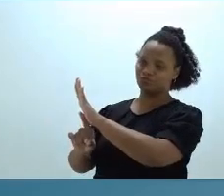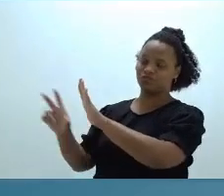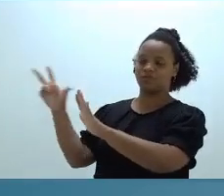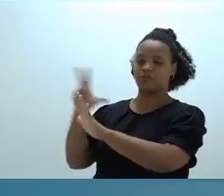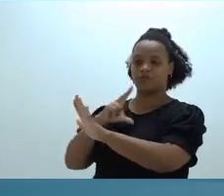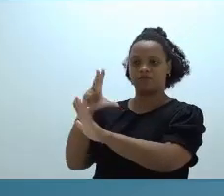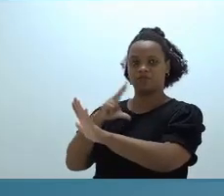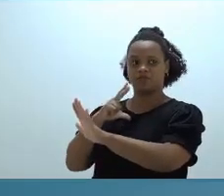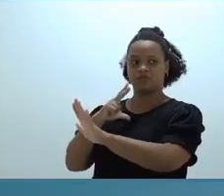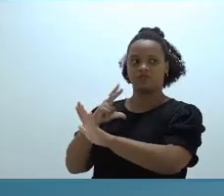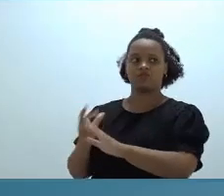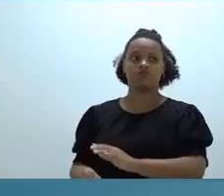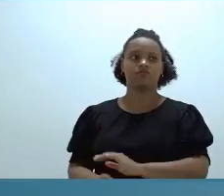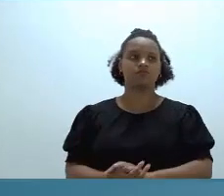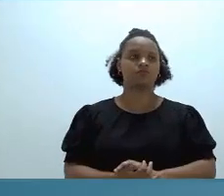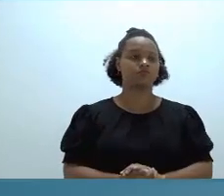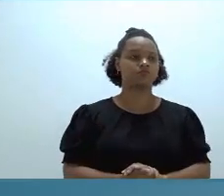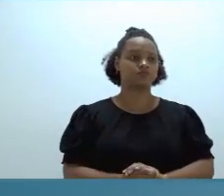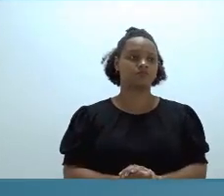incidirá o direito privado.